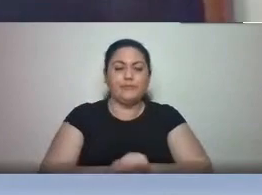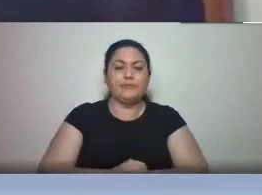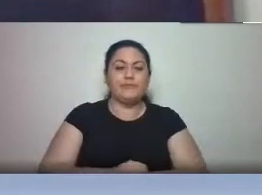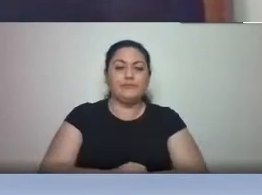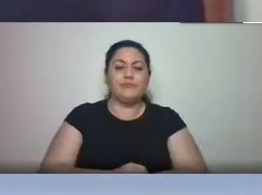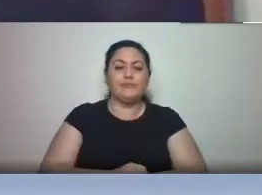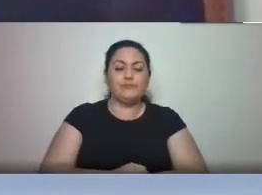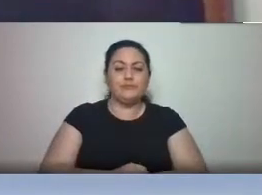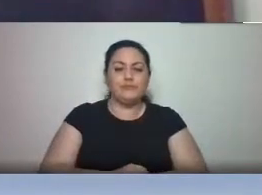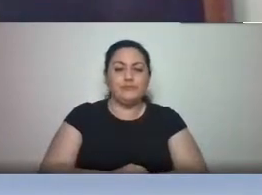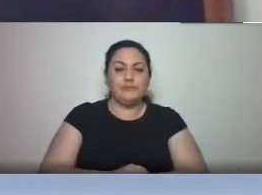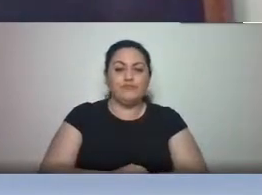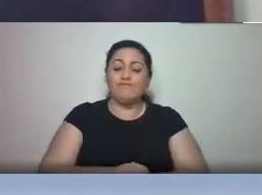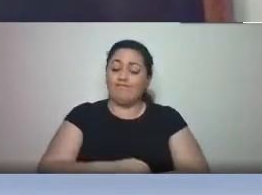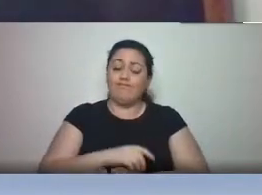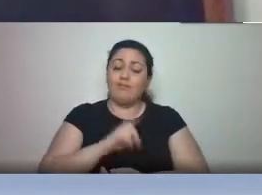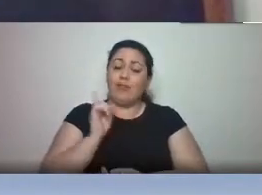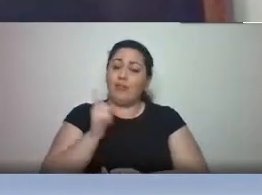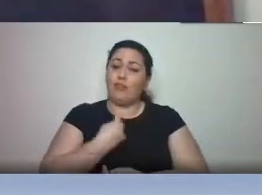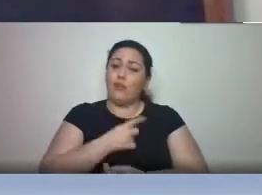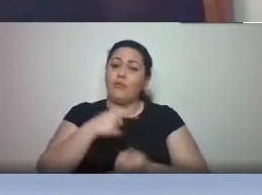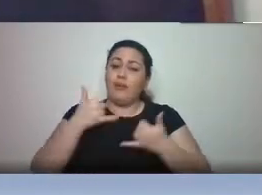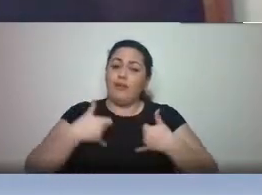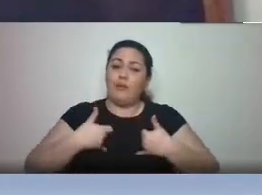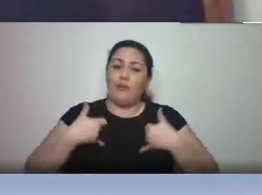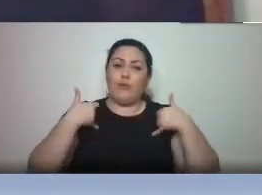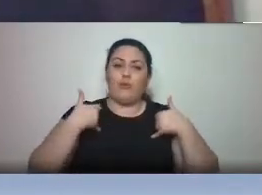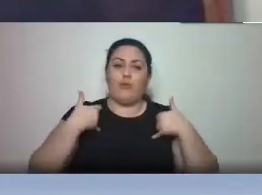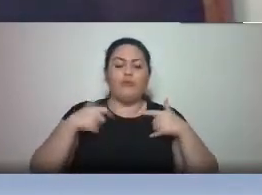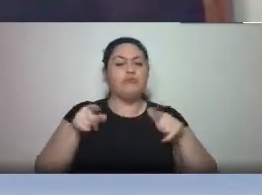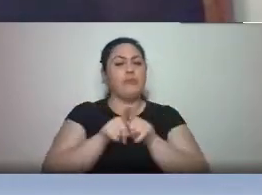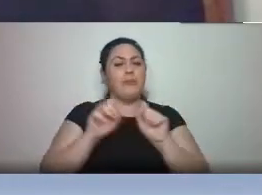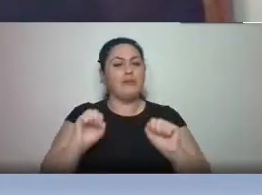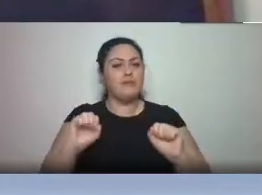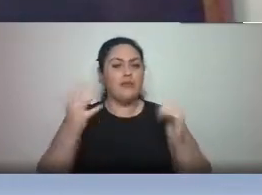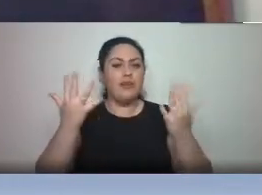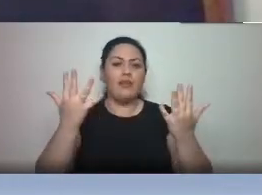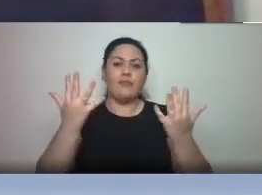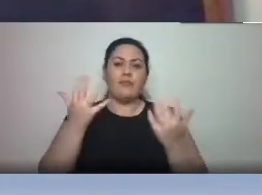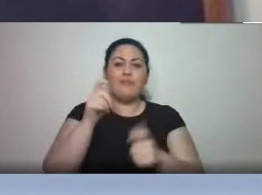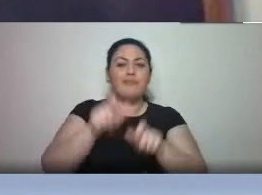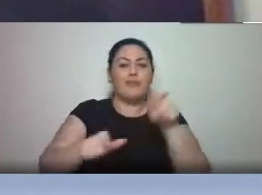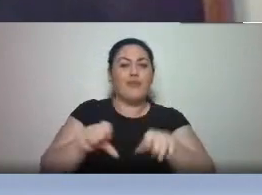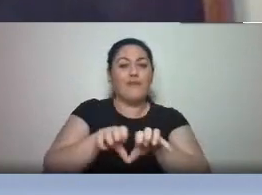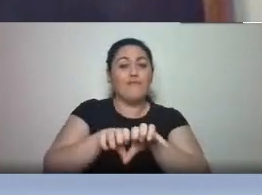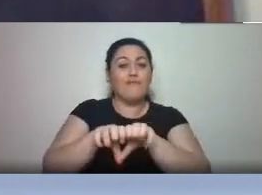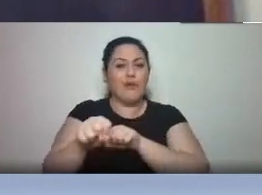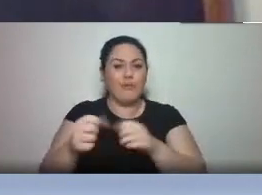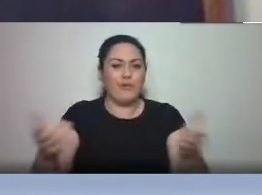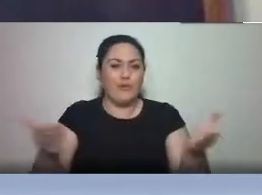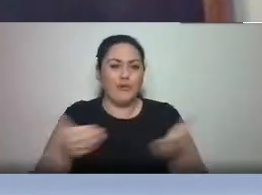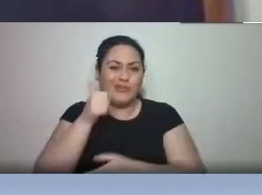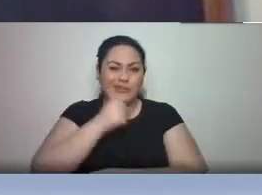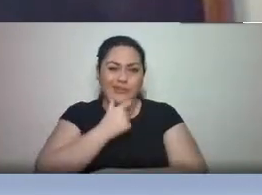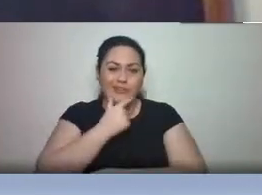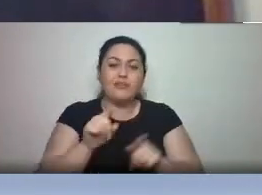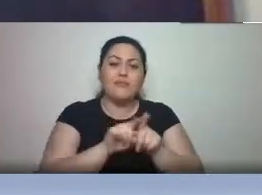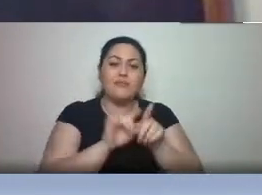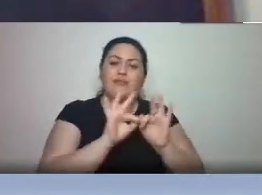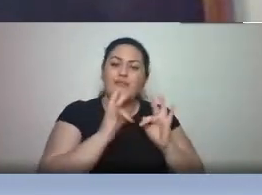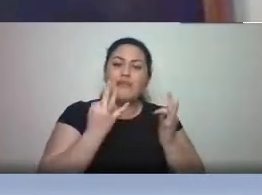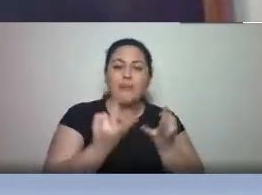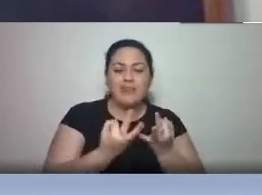é um motivo de orgulho e de celebração para formandos e formandas, familiares e pessoas queridas